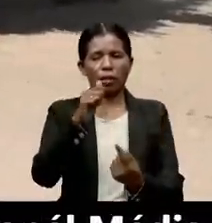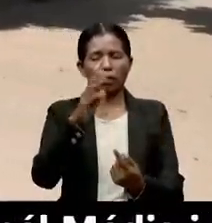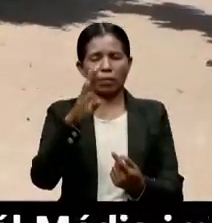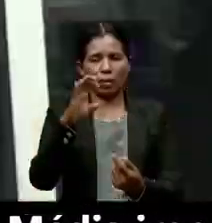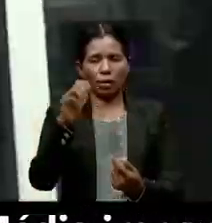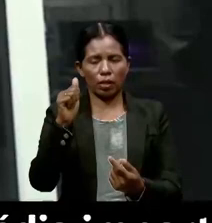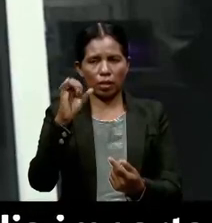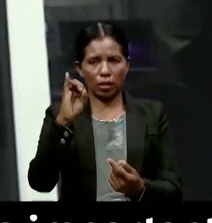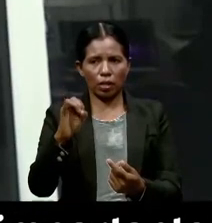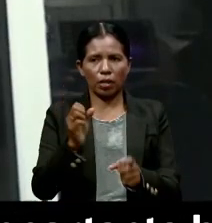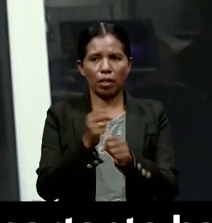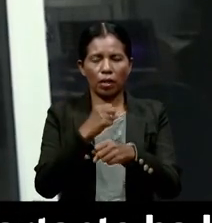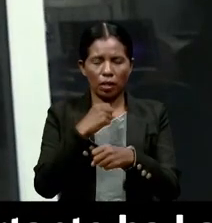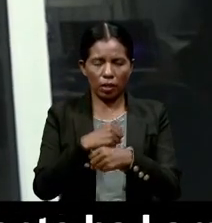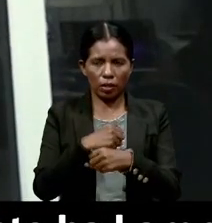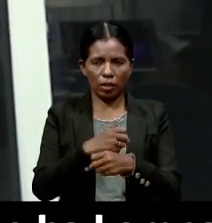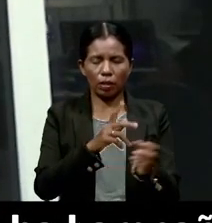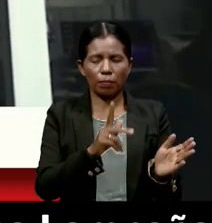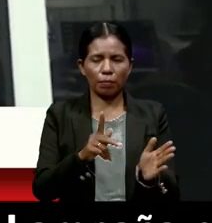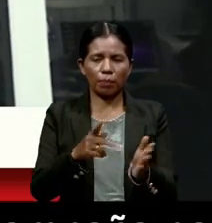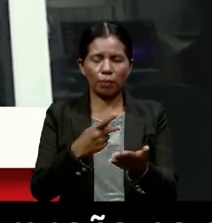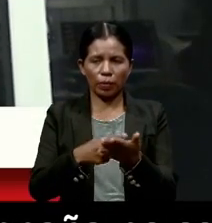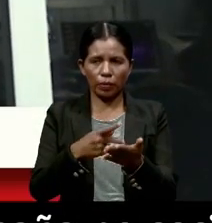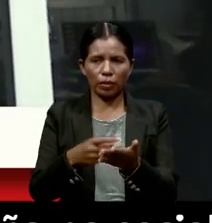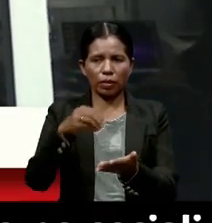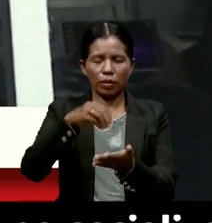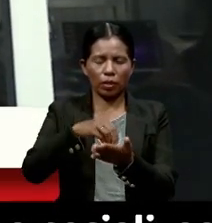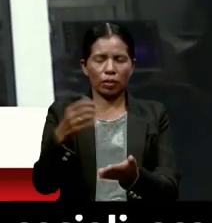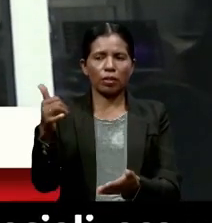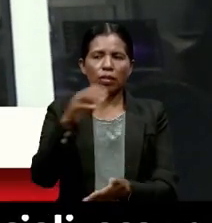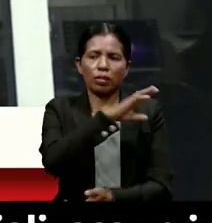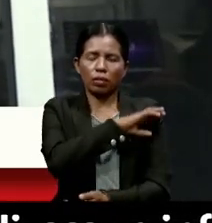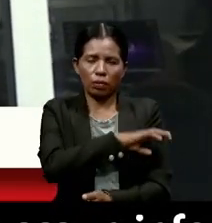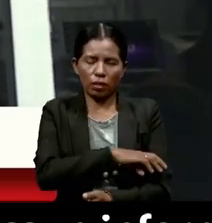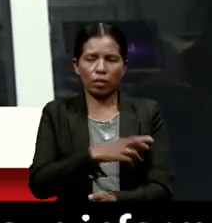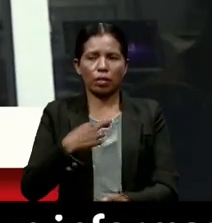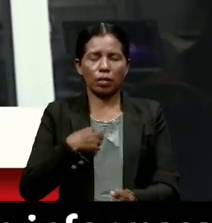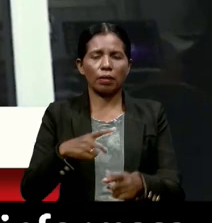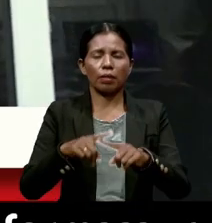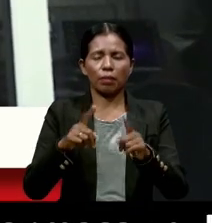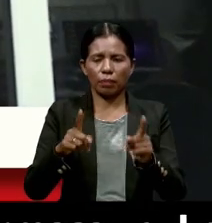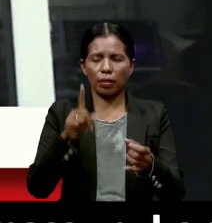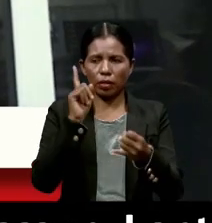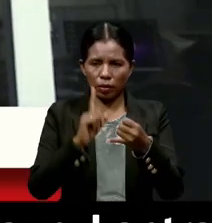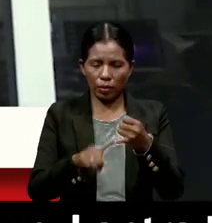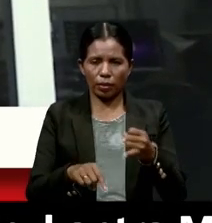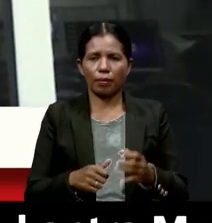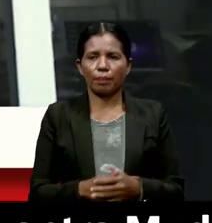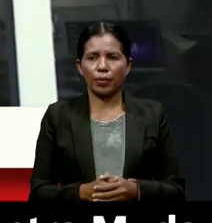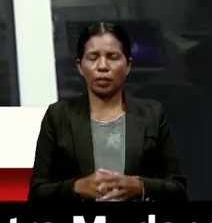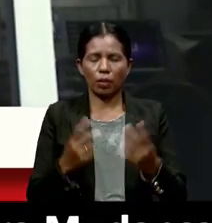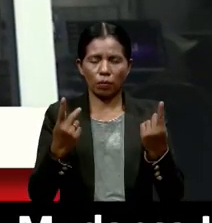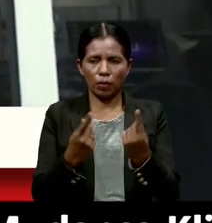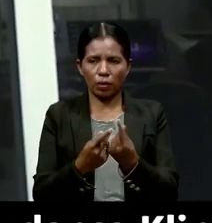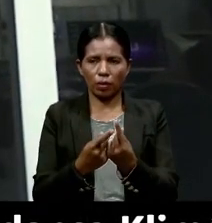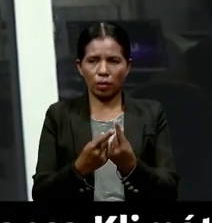be halo hela prositu ne depois tau sira segurança rasi. Depois ikus pel mai kompanya ne